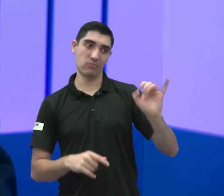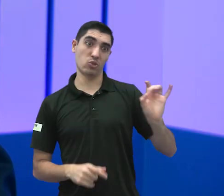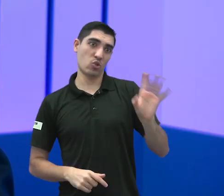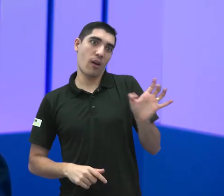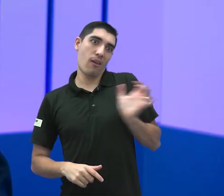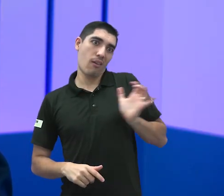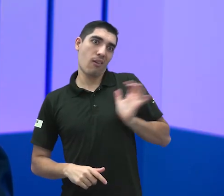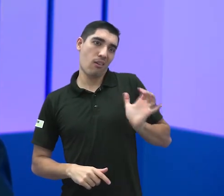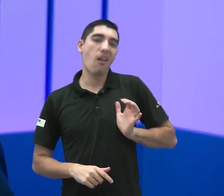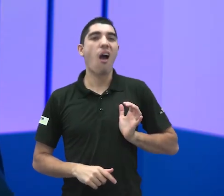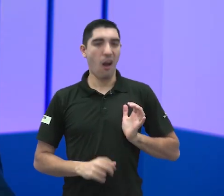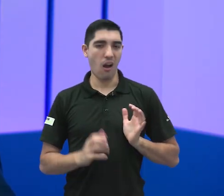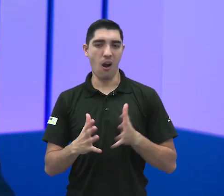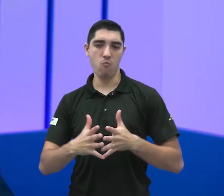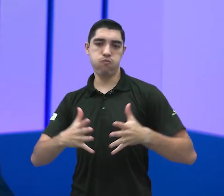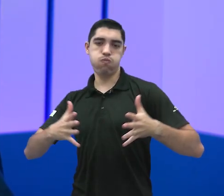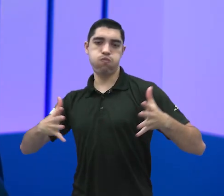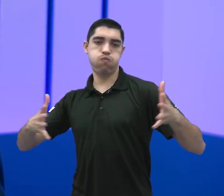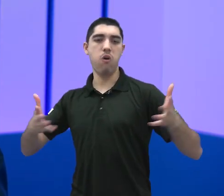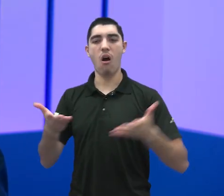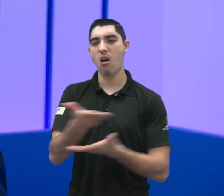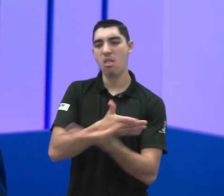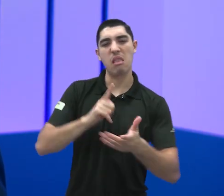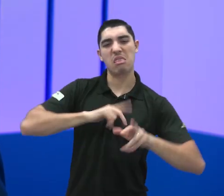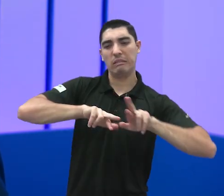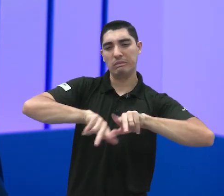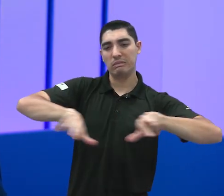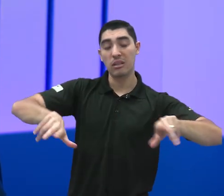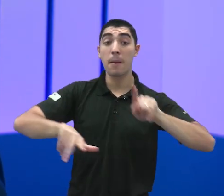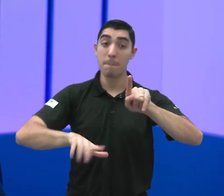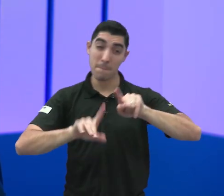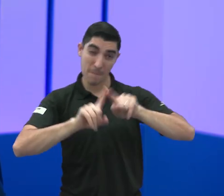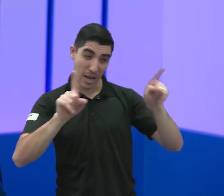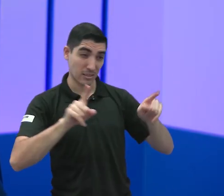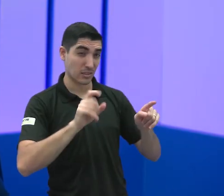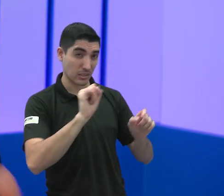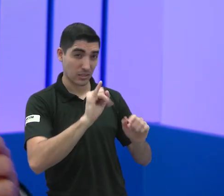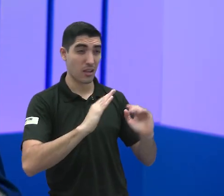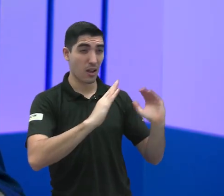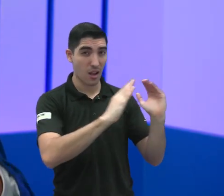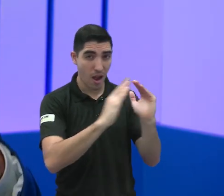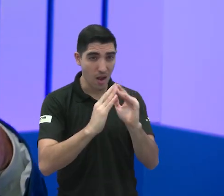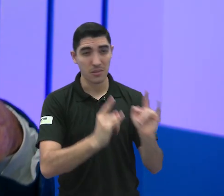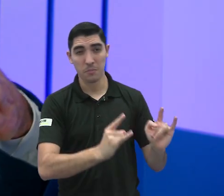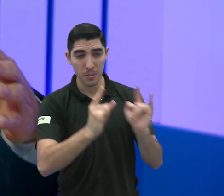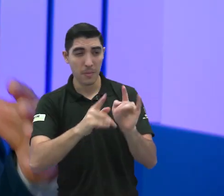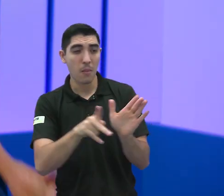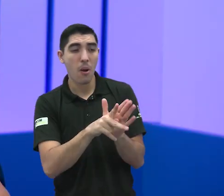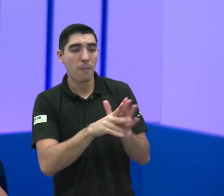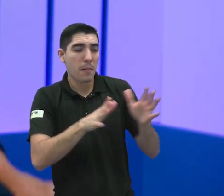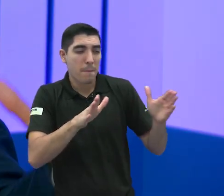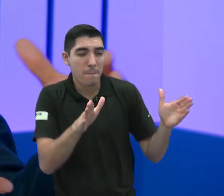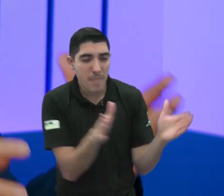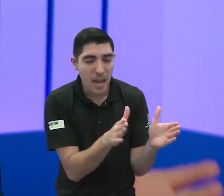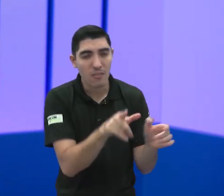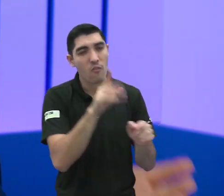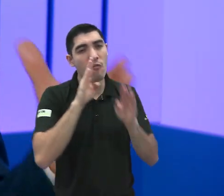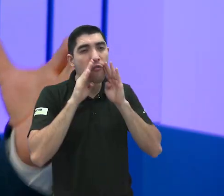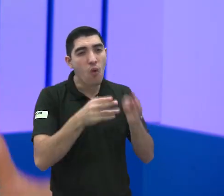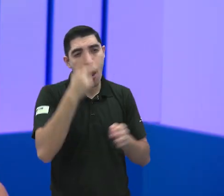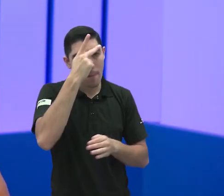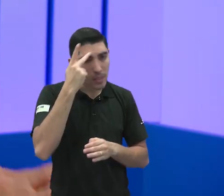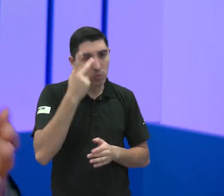econômico. Geralmente, essas moradias voltadas para a classe média baixa, são ocupações de